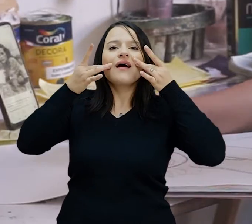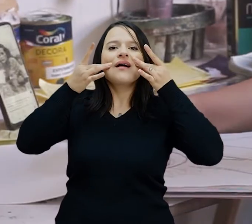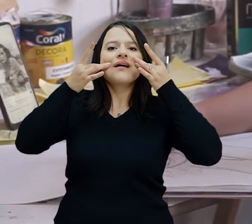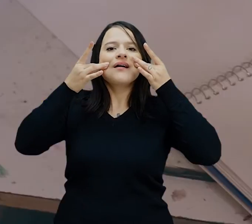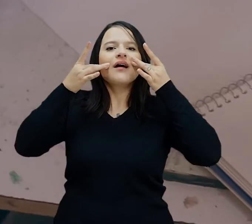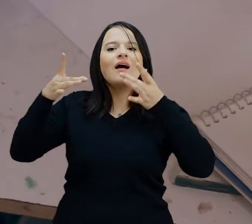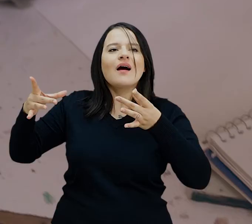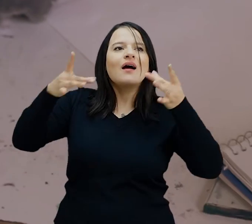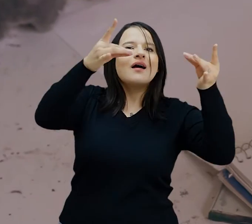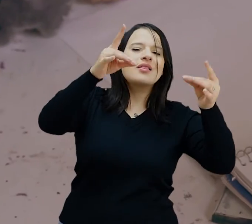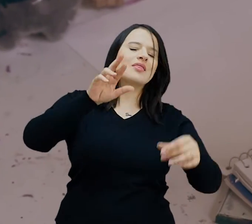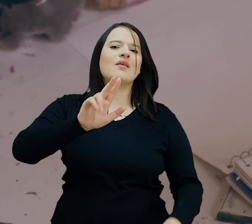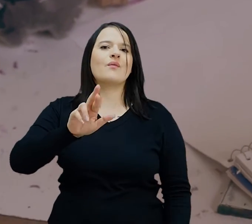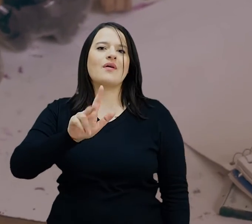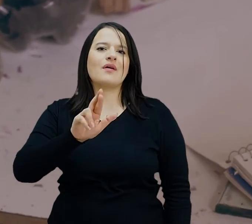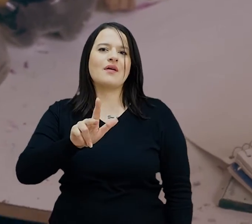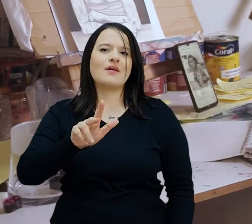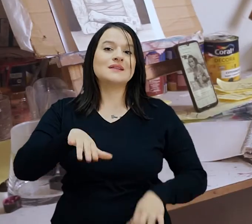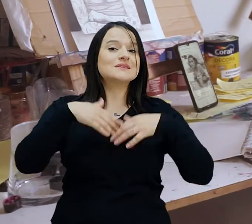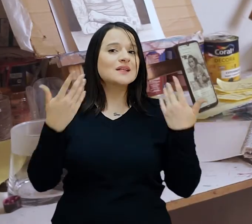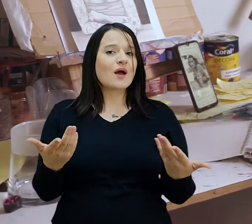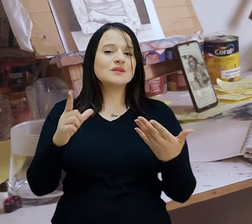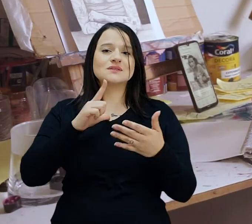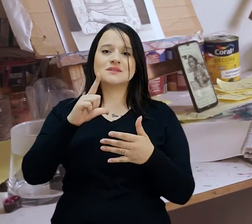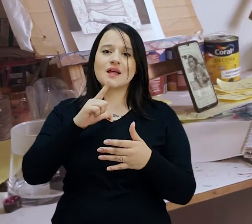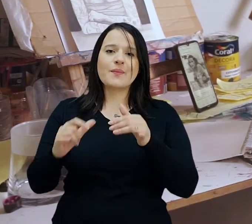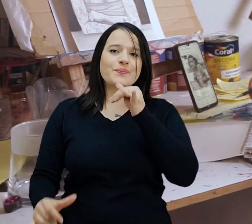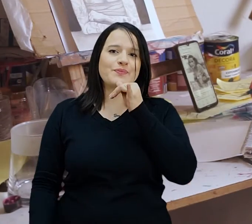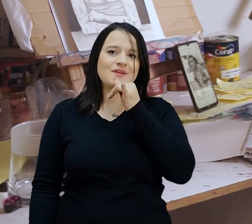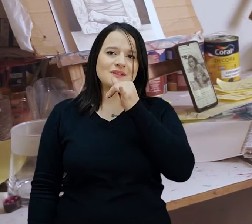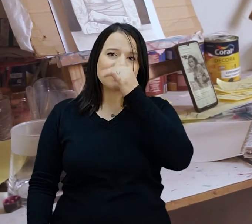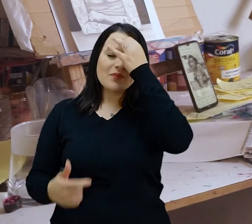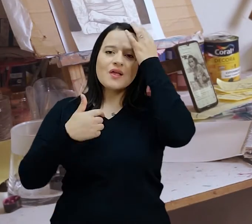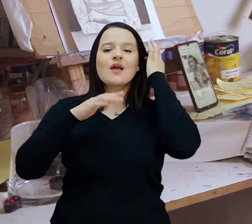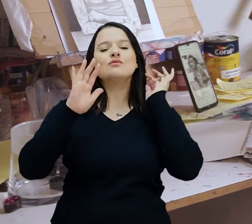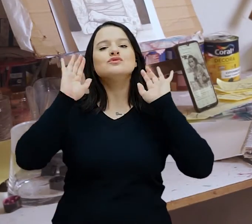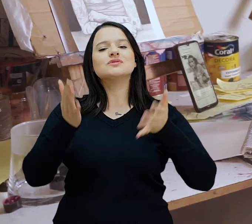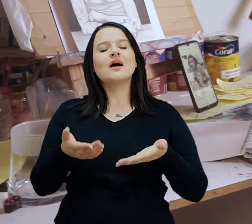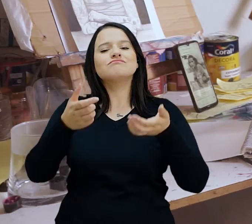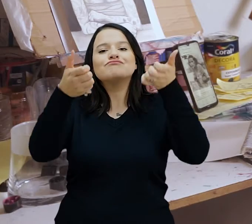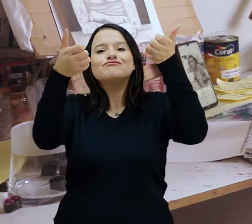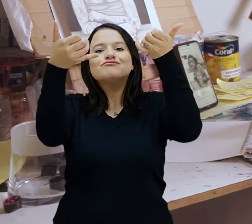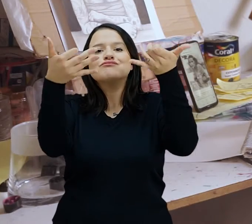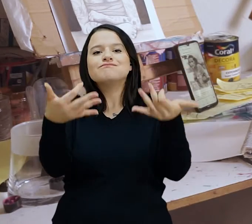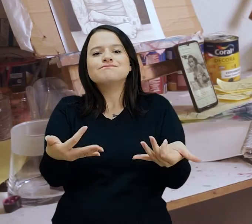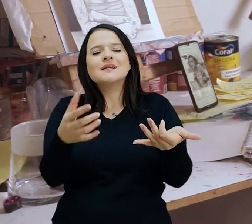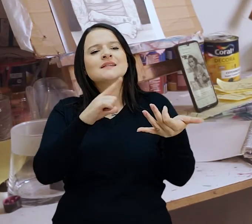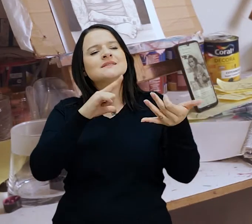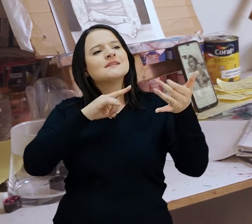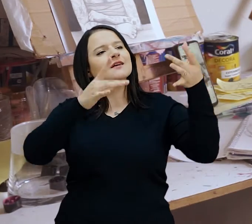uma reprodução realista. Aí, por exemplo, aqui ó, eu já meio que